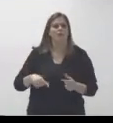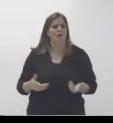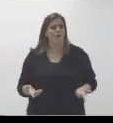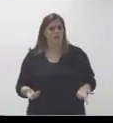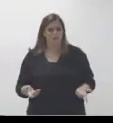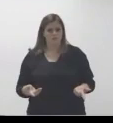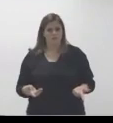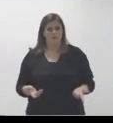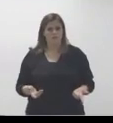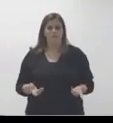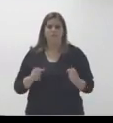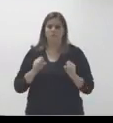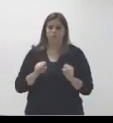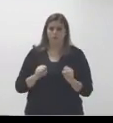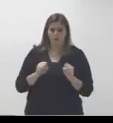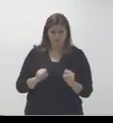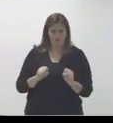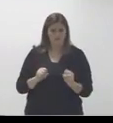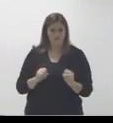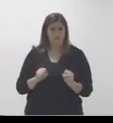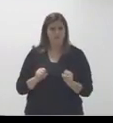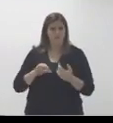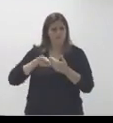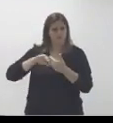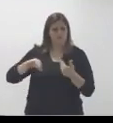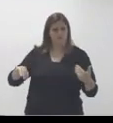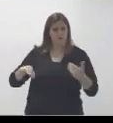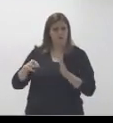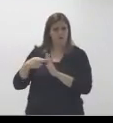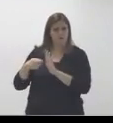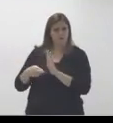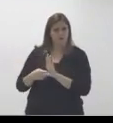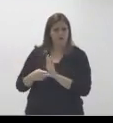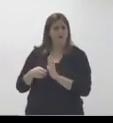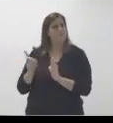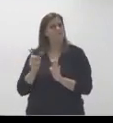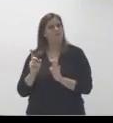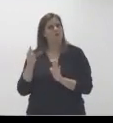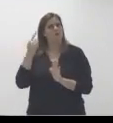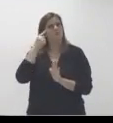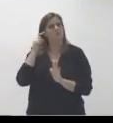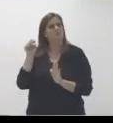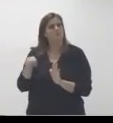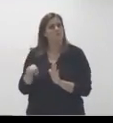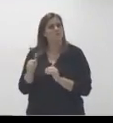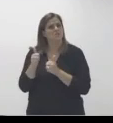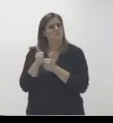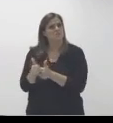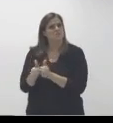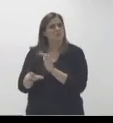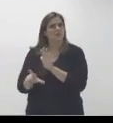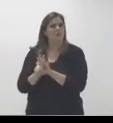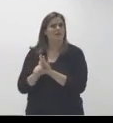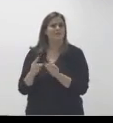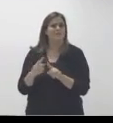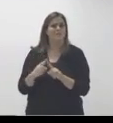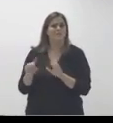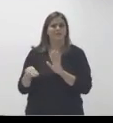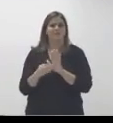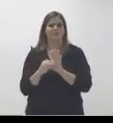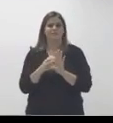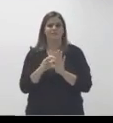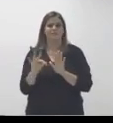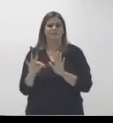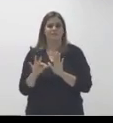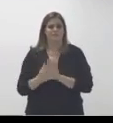que possa estar dissociado desde os princípios constitucionais que orienta hoje o cuidado cadu é o